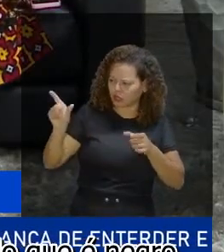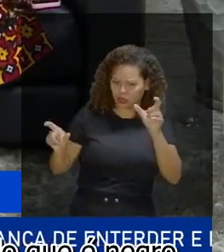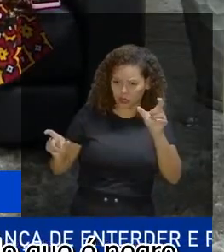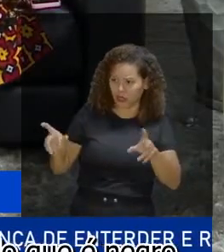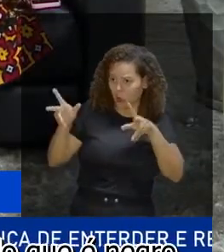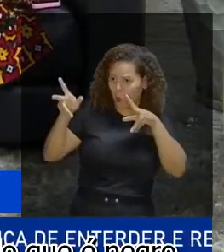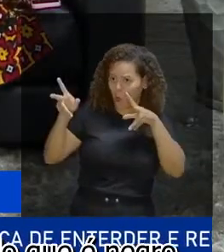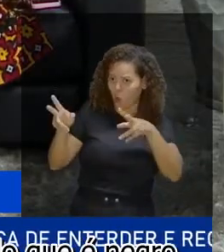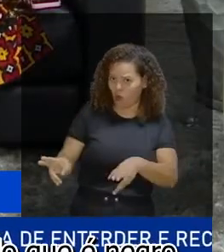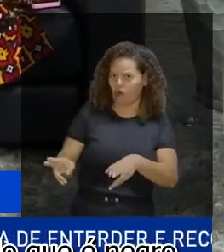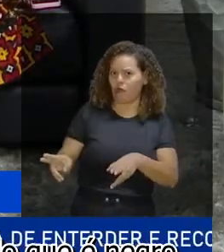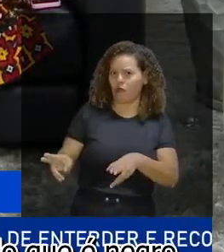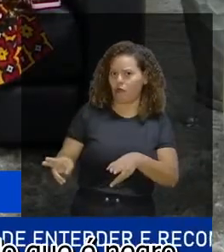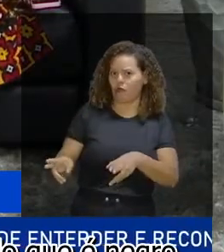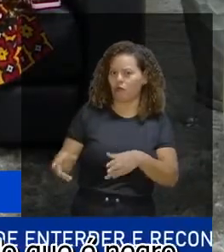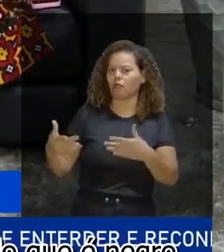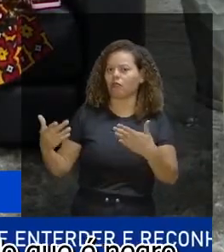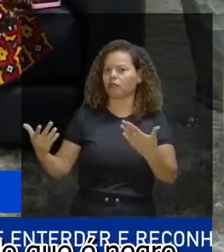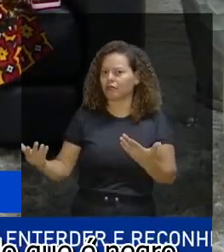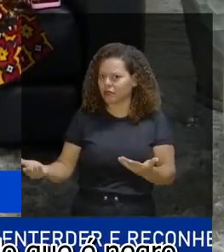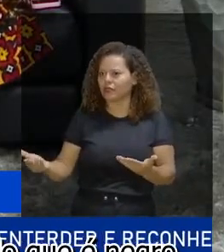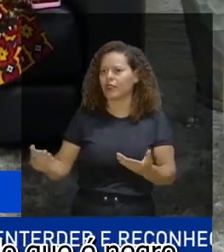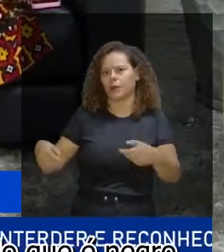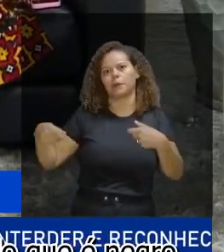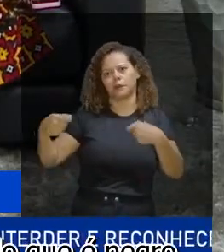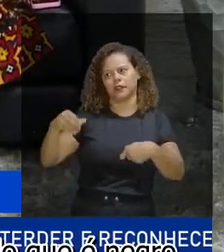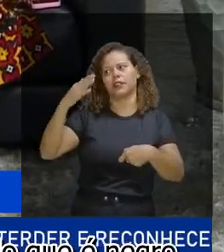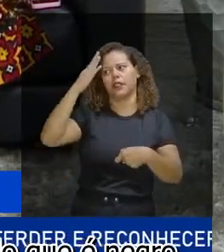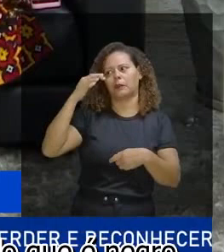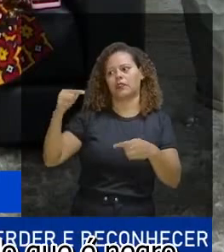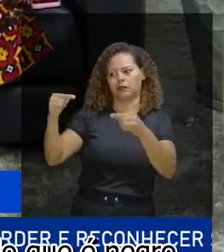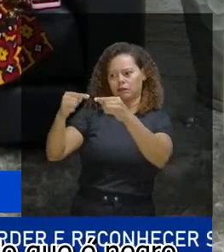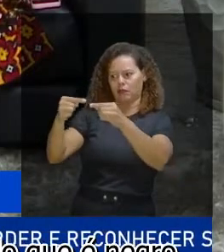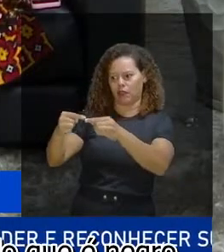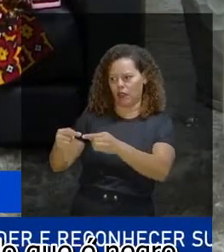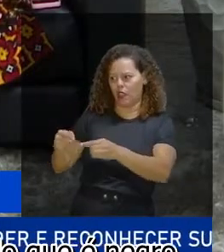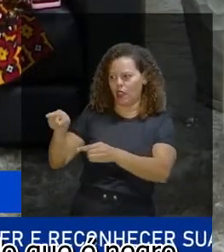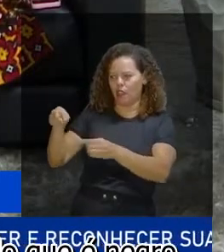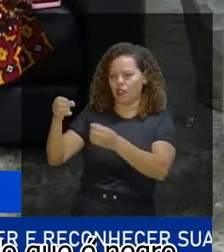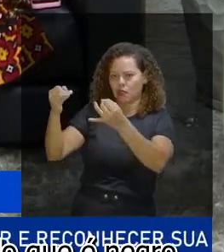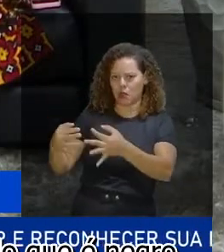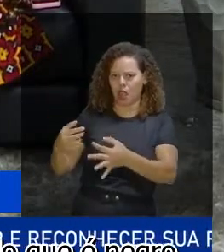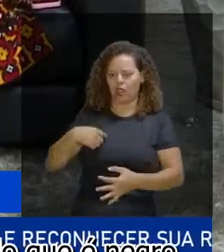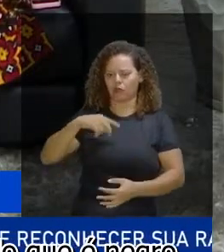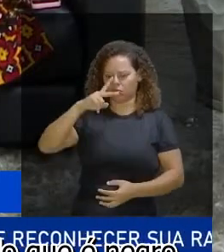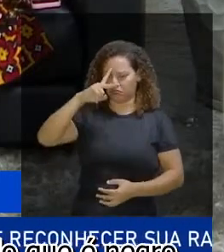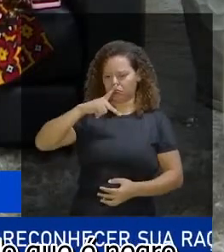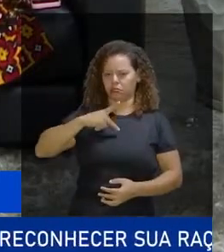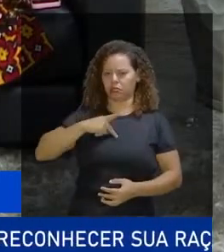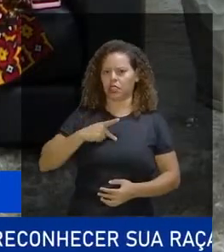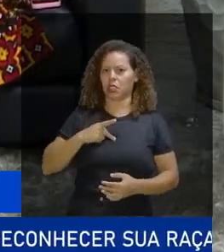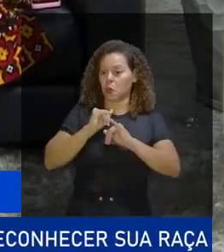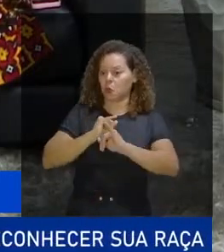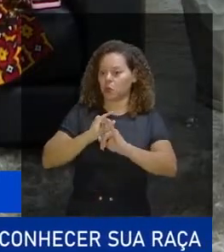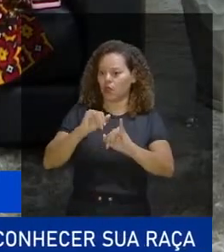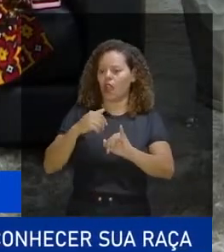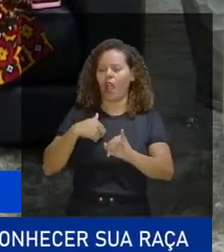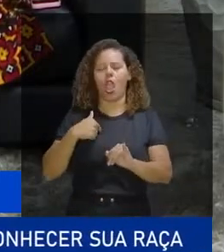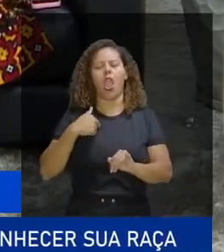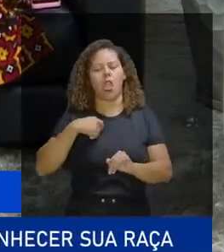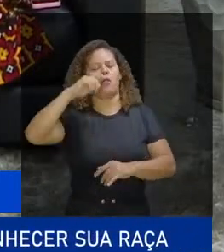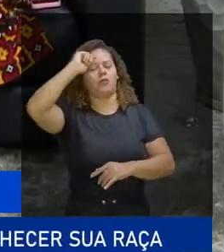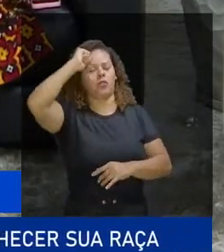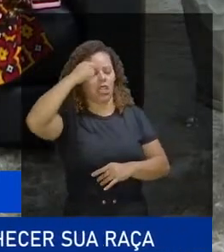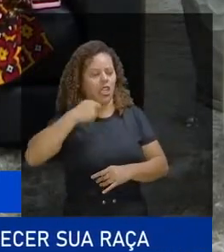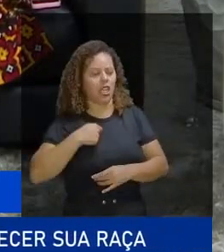heteroidentificação para averiguar isso, para saber se realmente aquele candidato que passou na convenção, e se está dizendo que é negro,